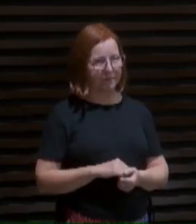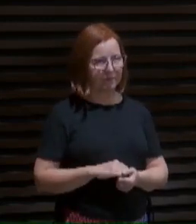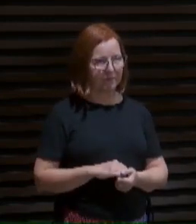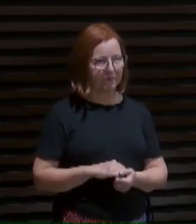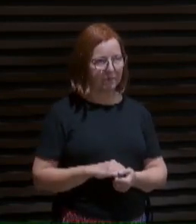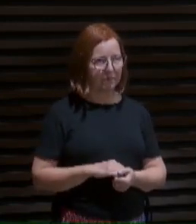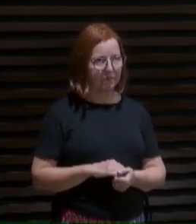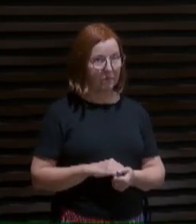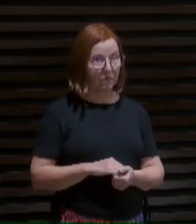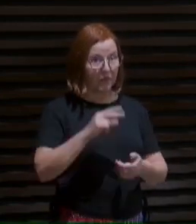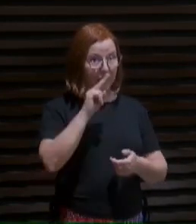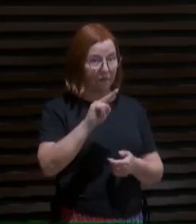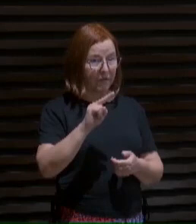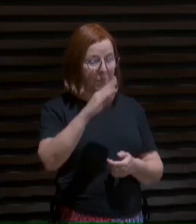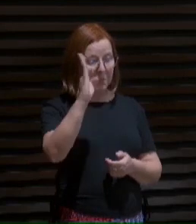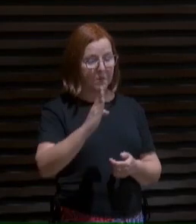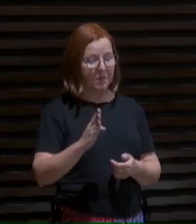Nós vemos o Brasil acomodado.